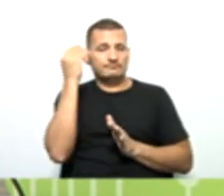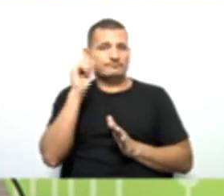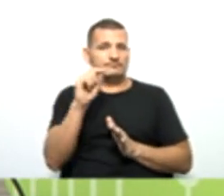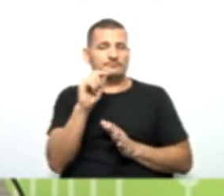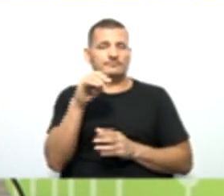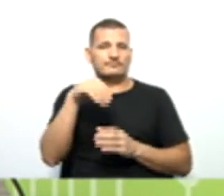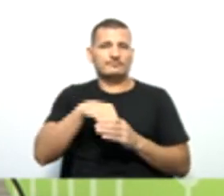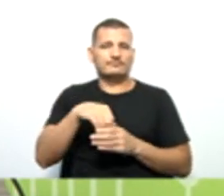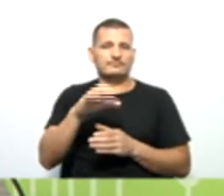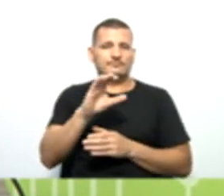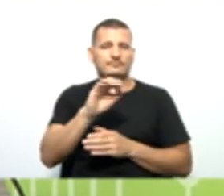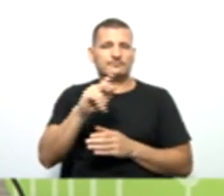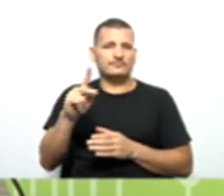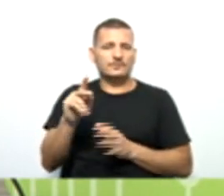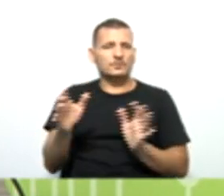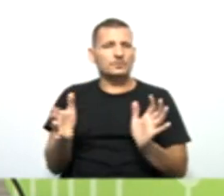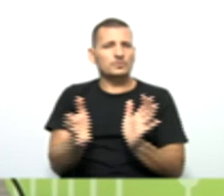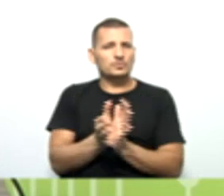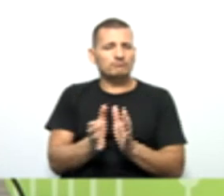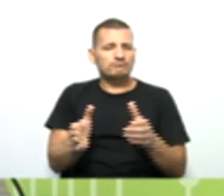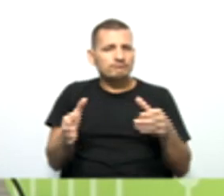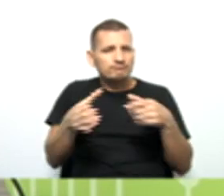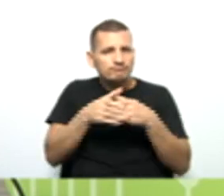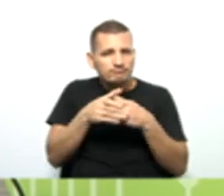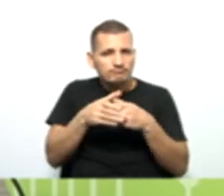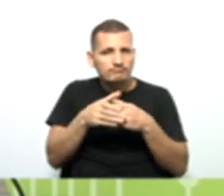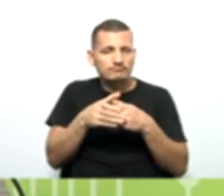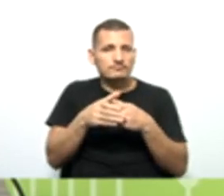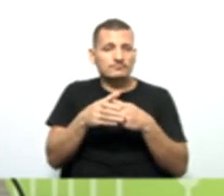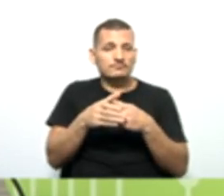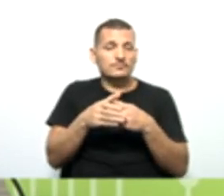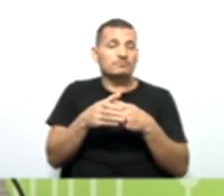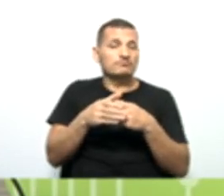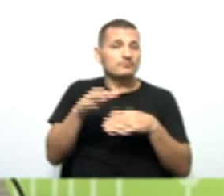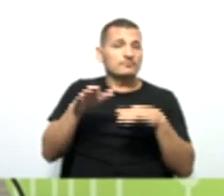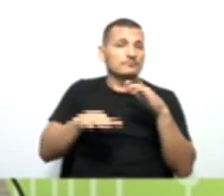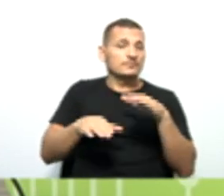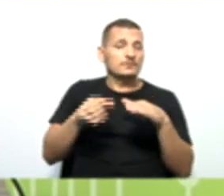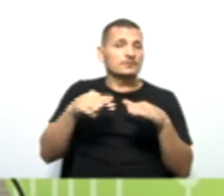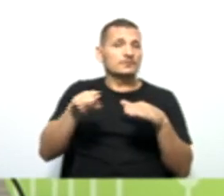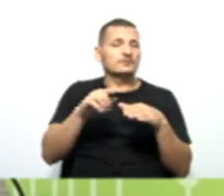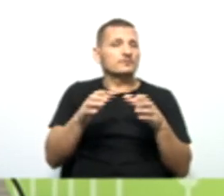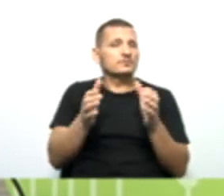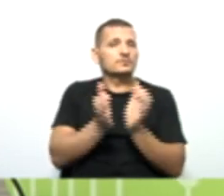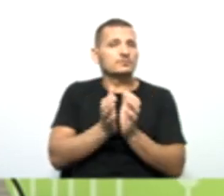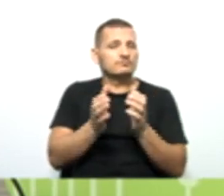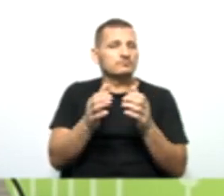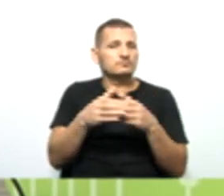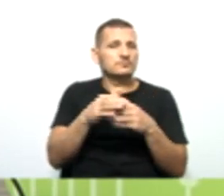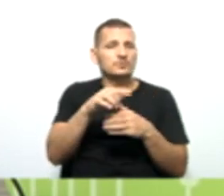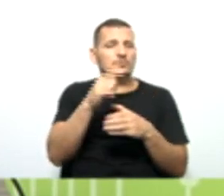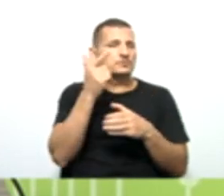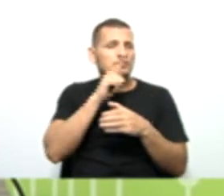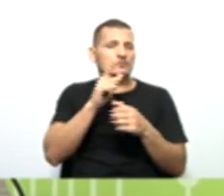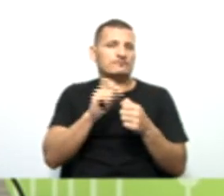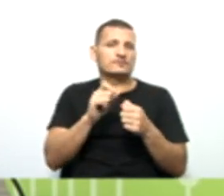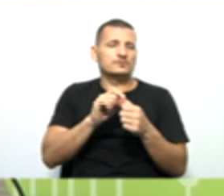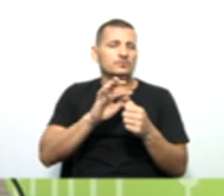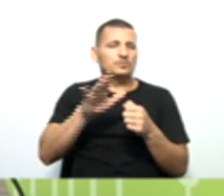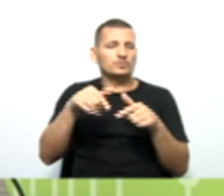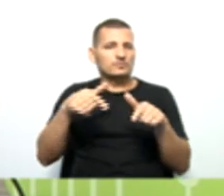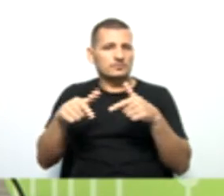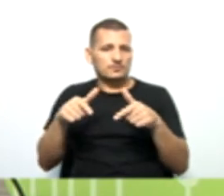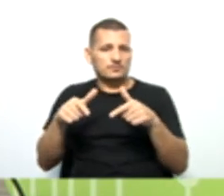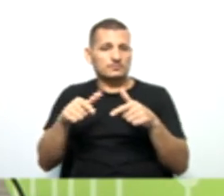da cooperativa a equipe é pequena. Então a equipe às vezes não consegue realizar todas as tarefas necessárias. A questão